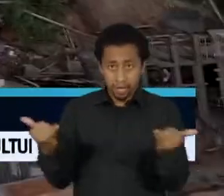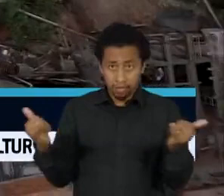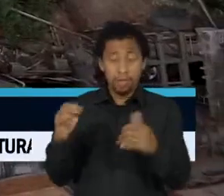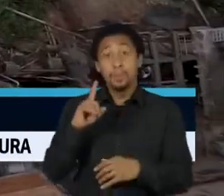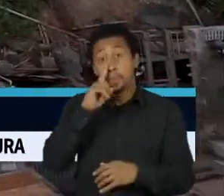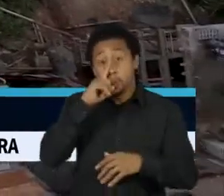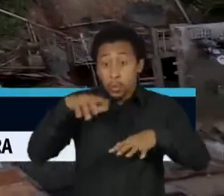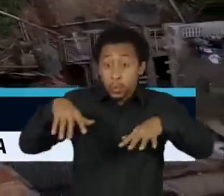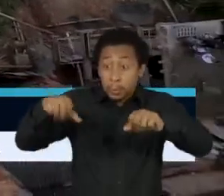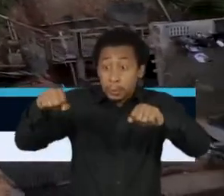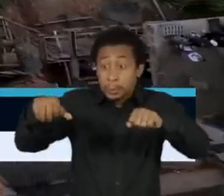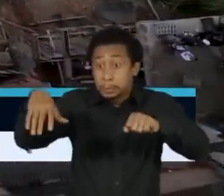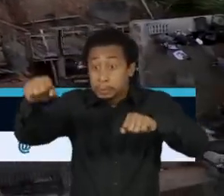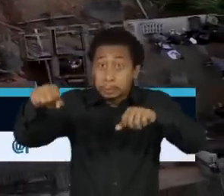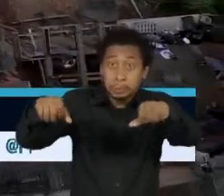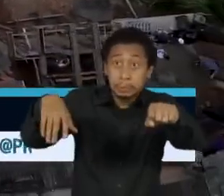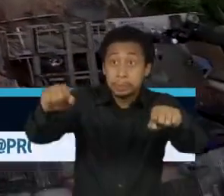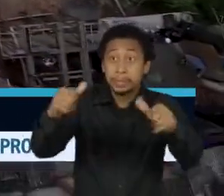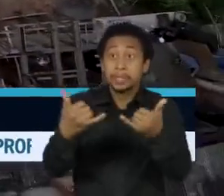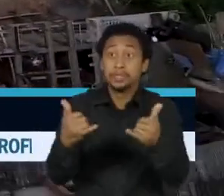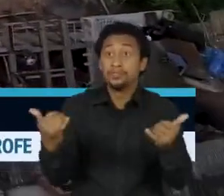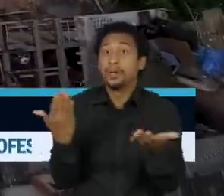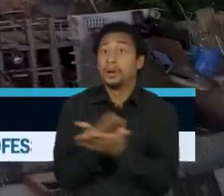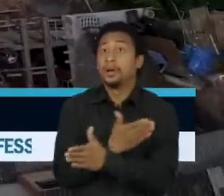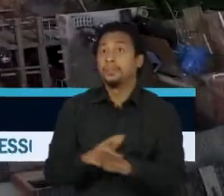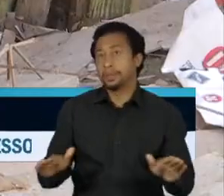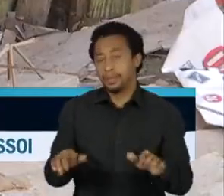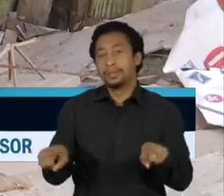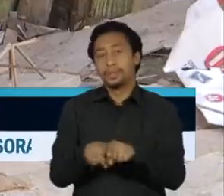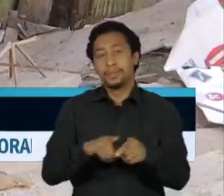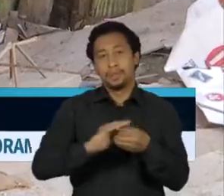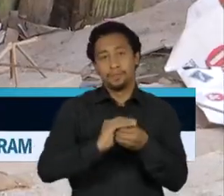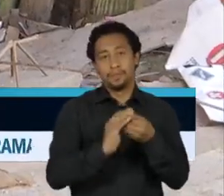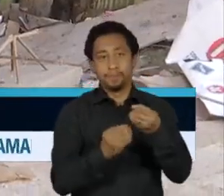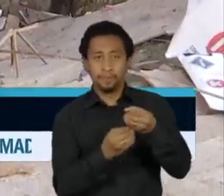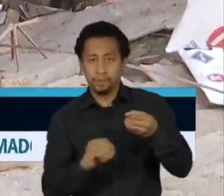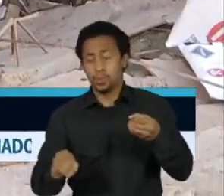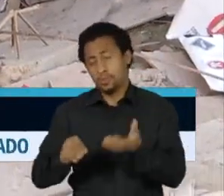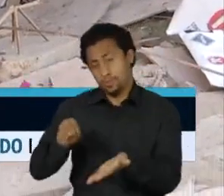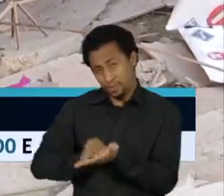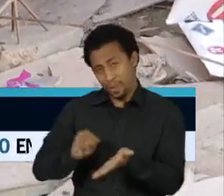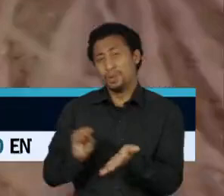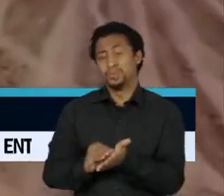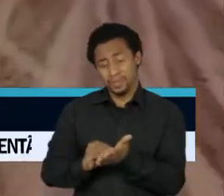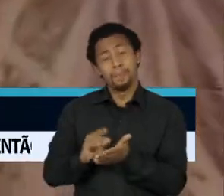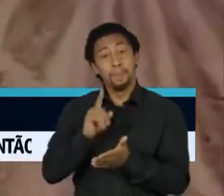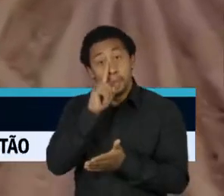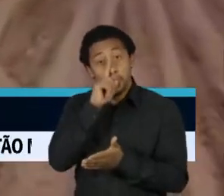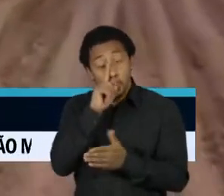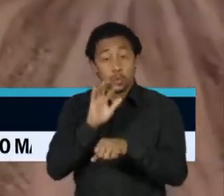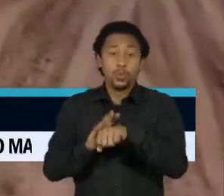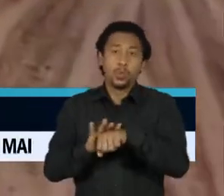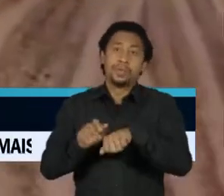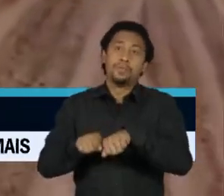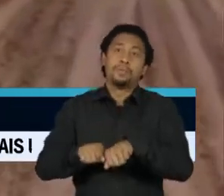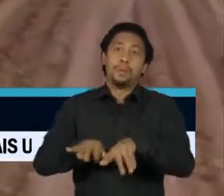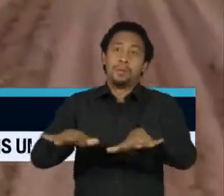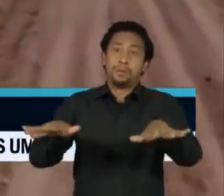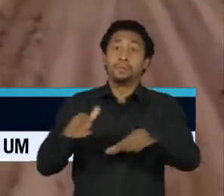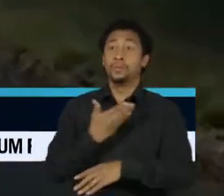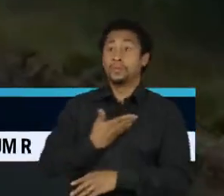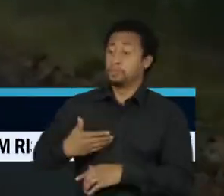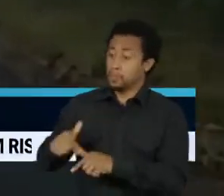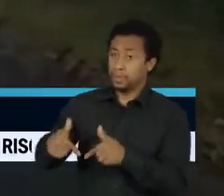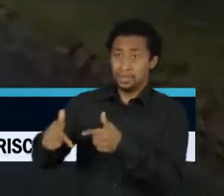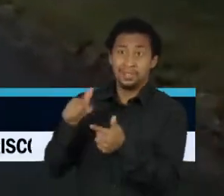cresce e a falta de investimentos em saneamento básico expõe a população a doenças. Com o Estado